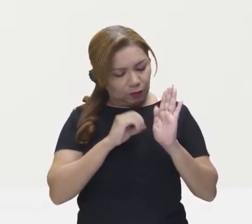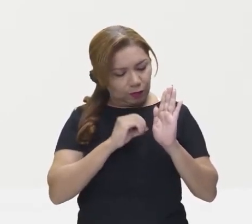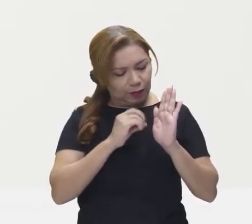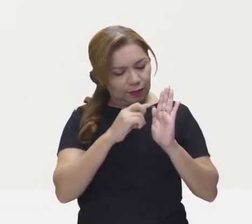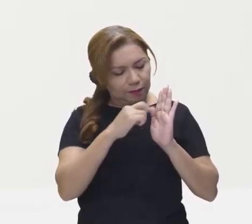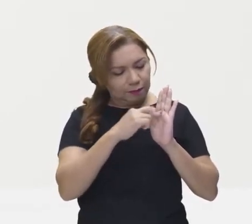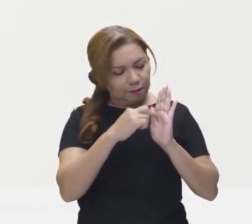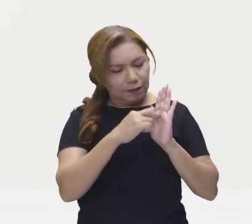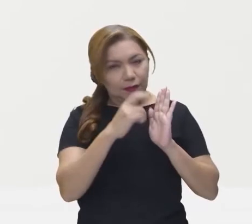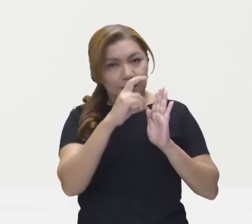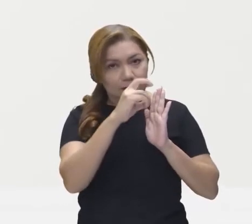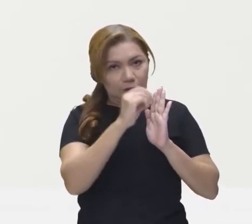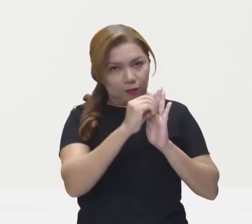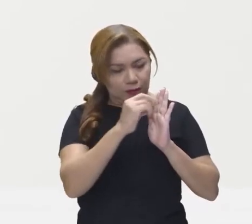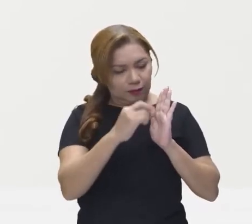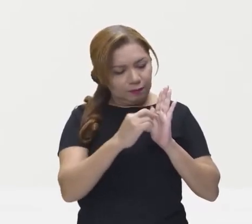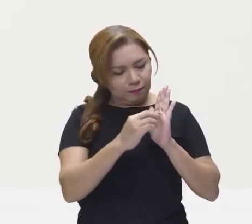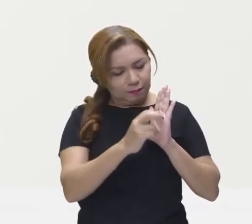2.500.